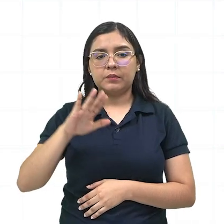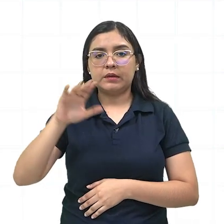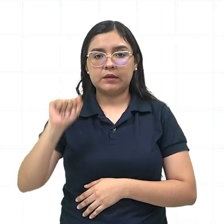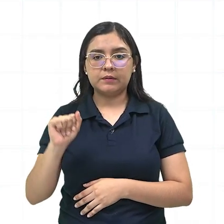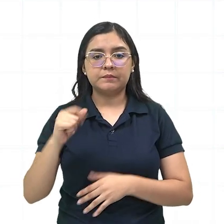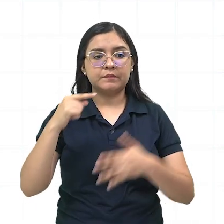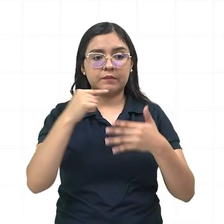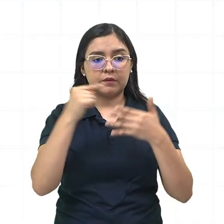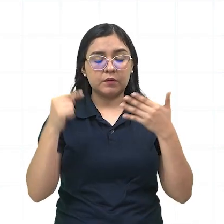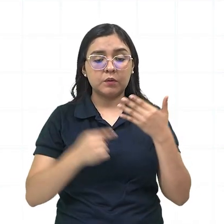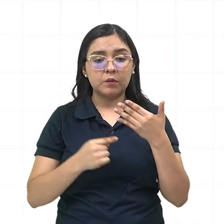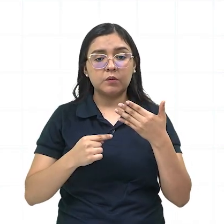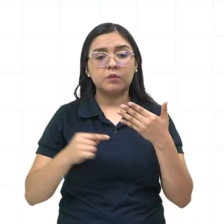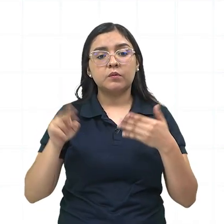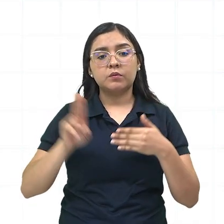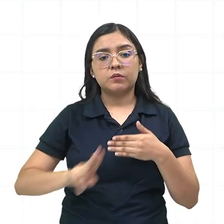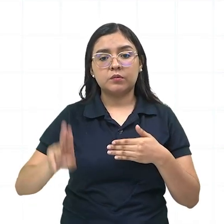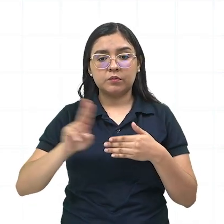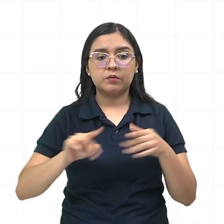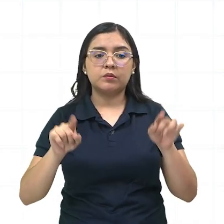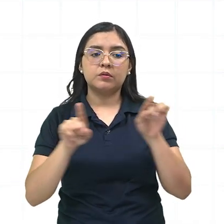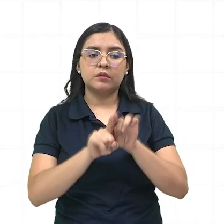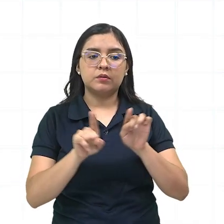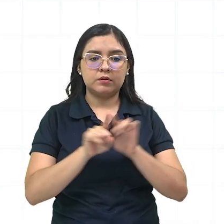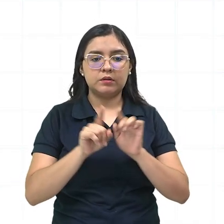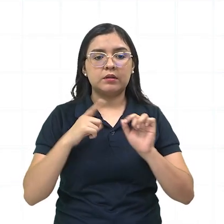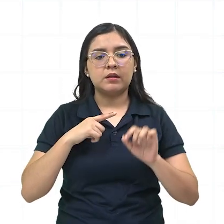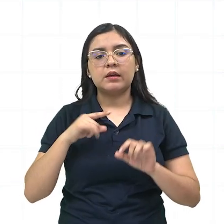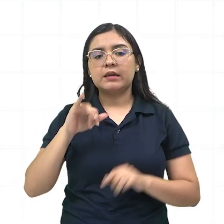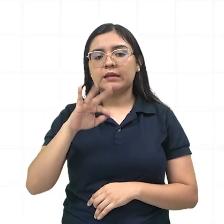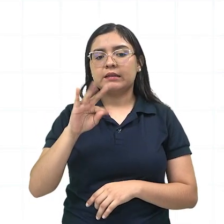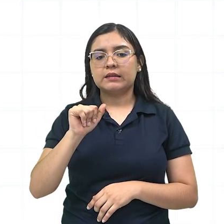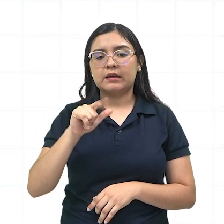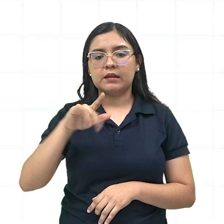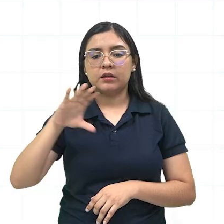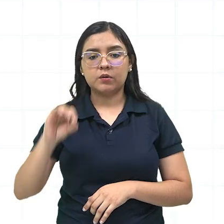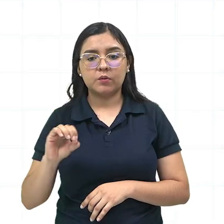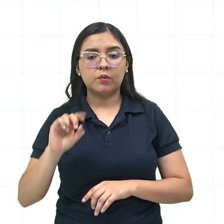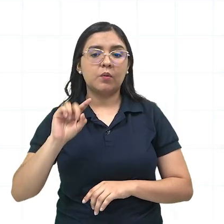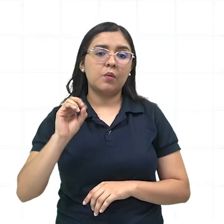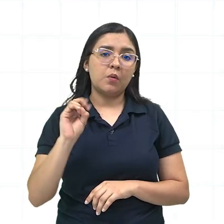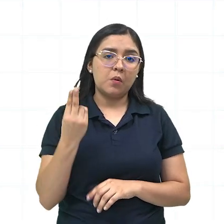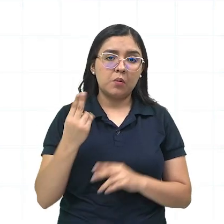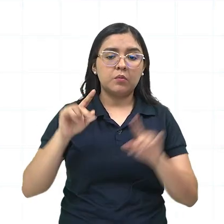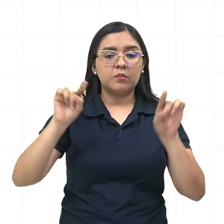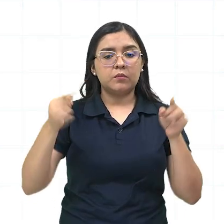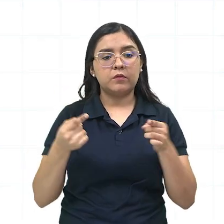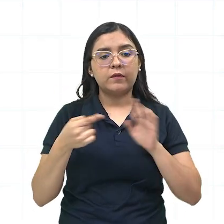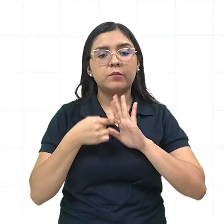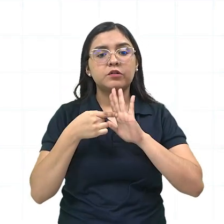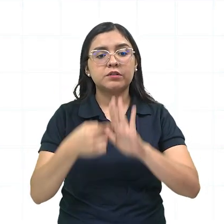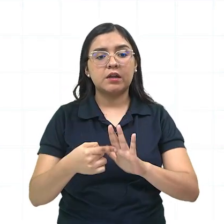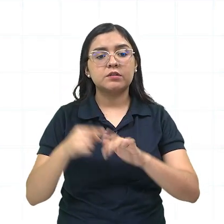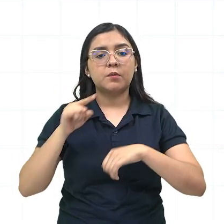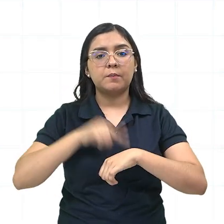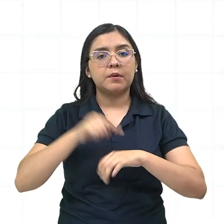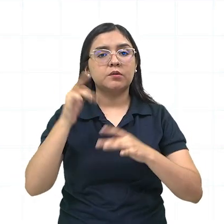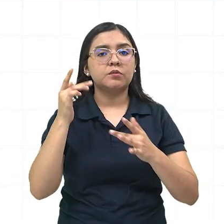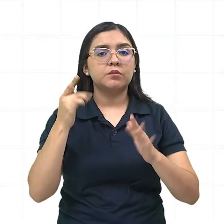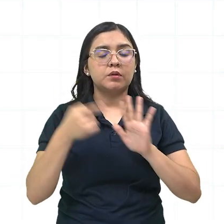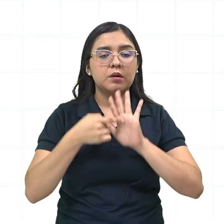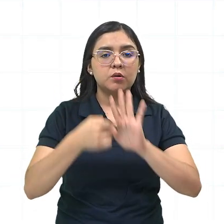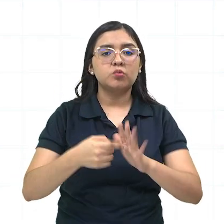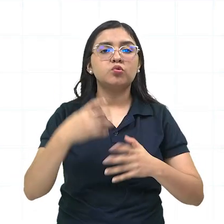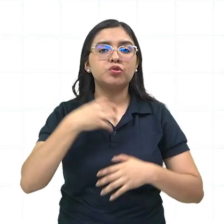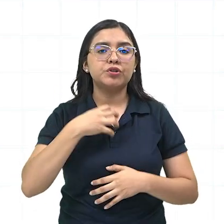colocados ou em itálico ou entre parênteses, que vai indicar essa encenação, a forma